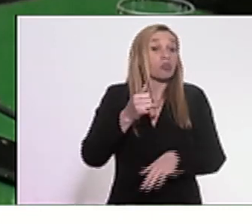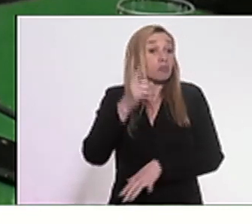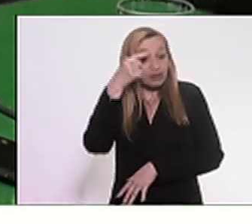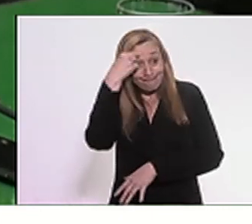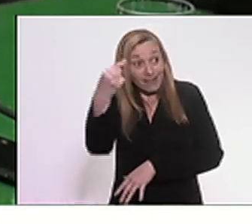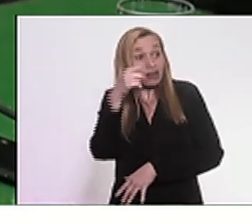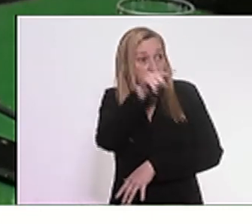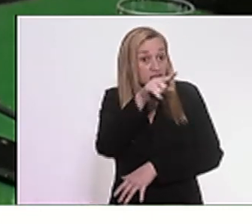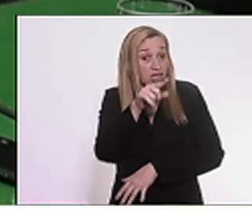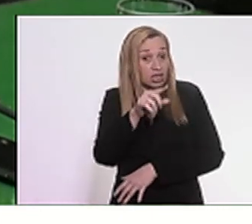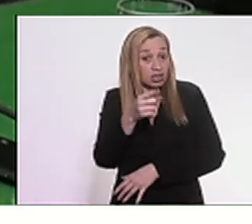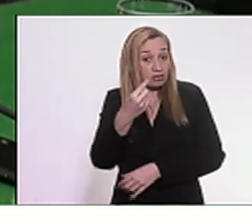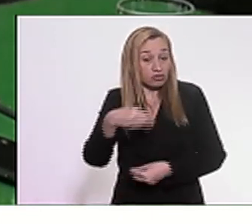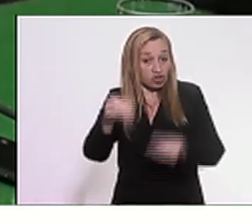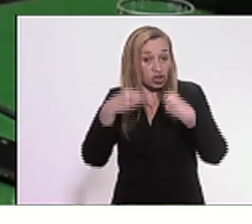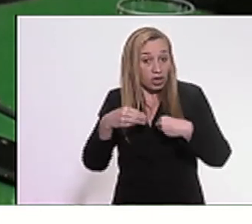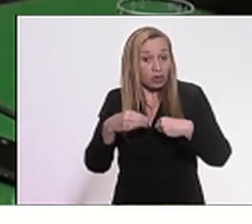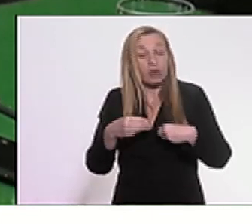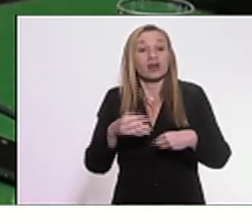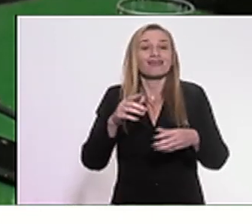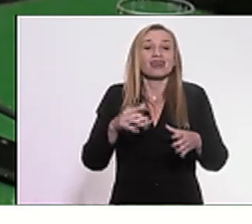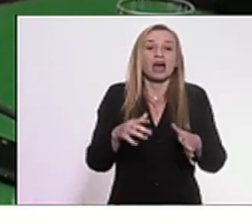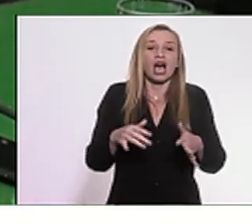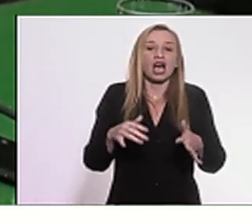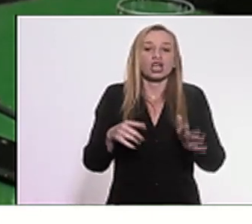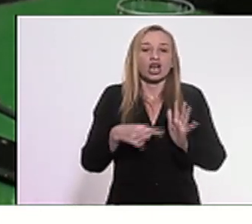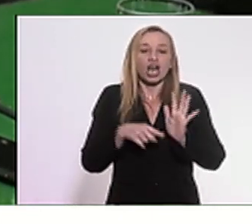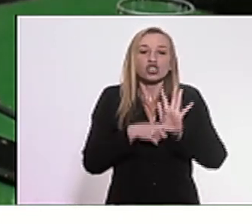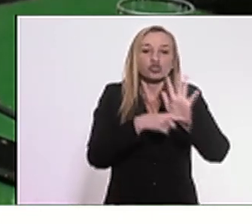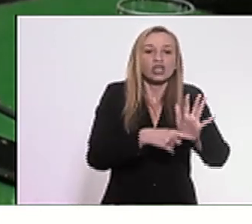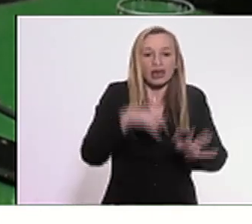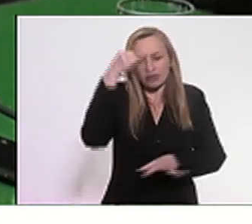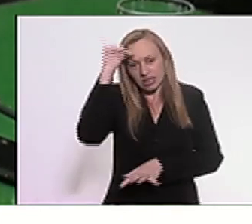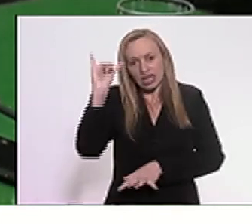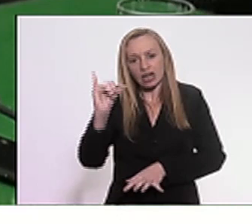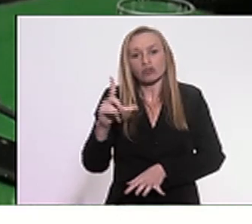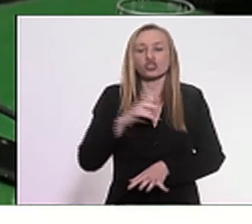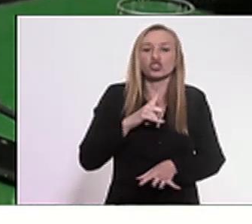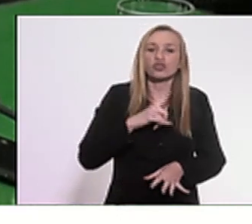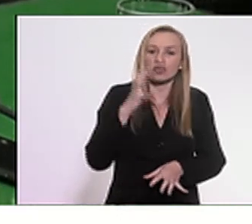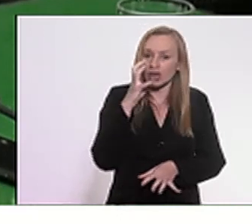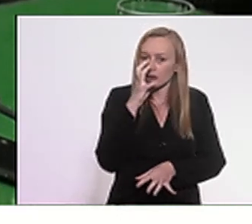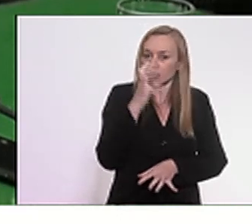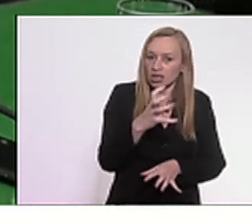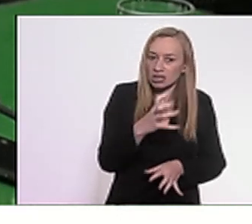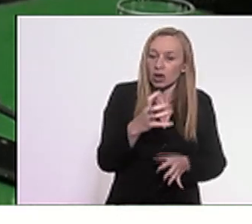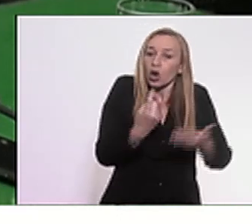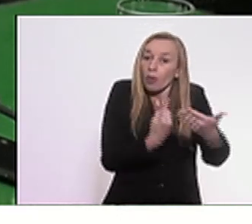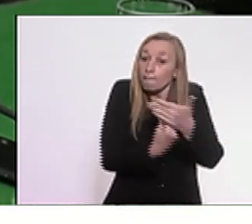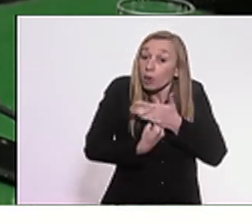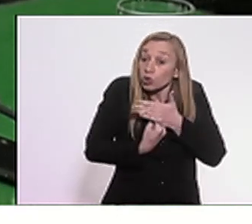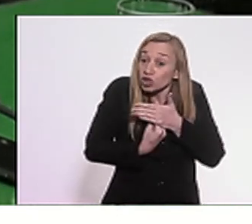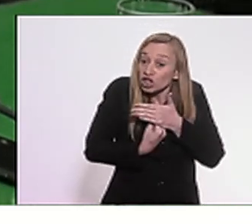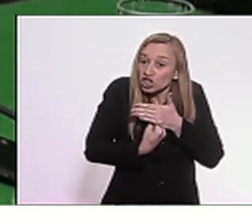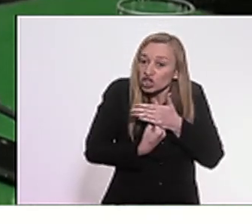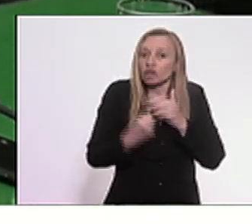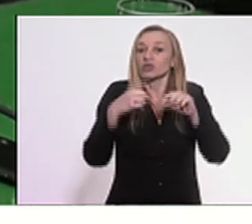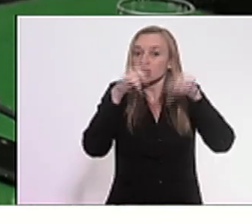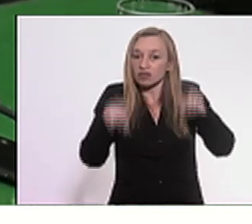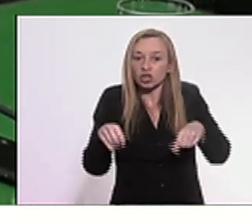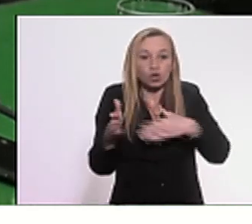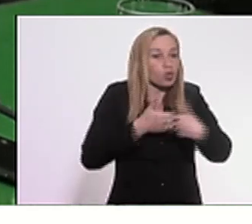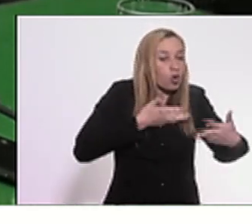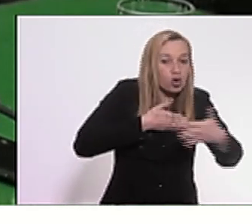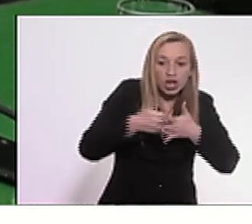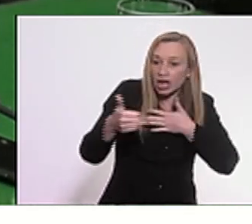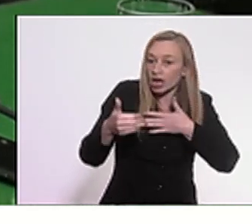senhor deu para a gente tentar evitar, quando se houver algum tipo de denúncia, proteger esse servidor de qualquer tipo